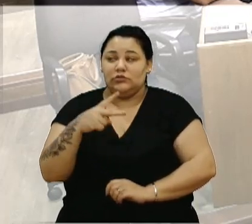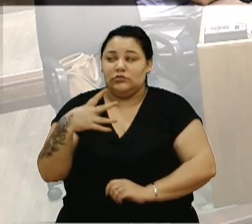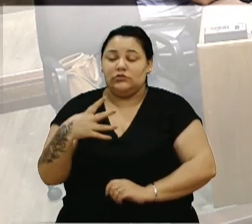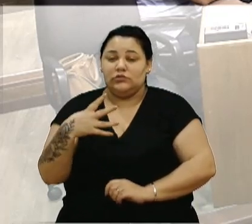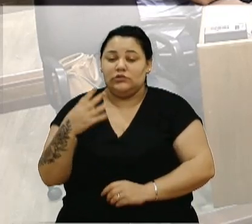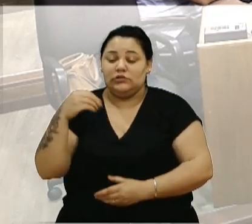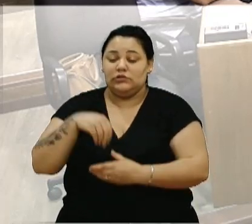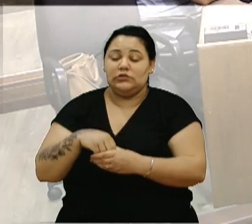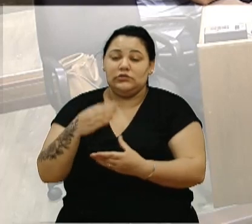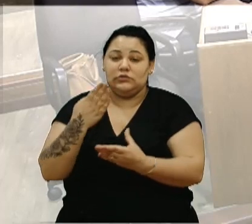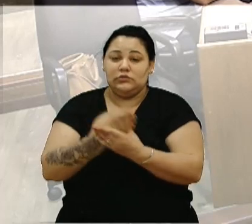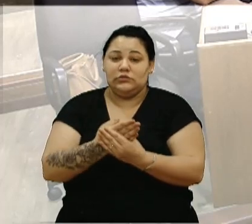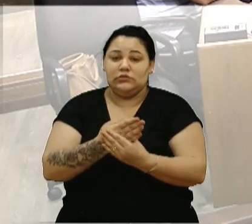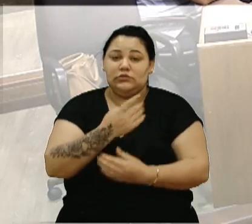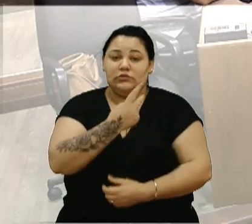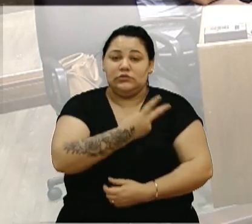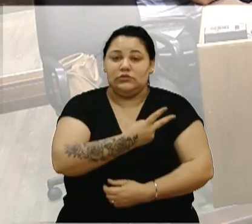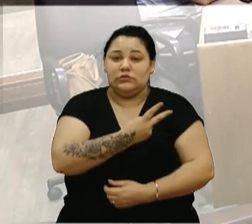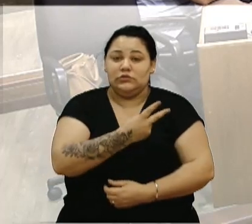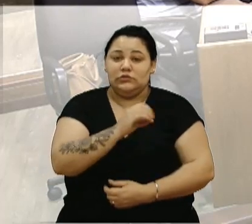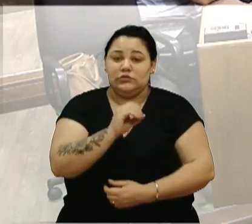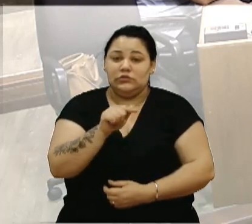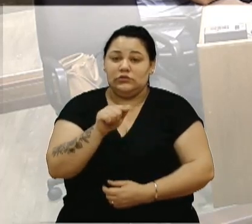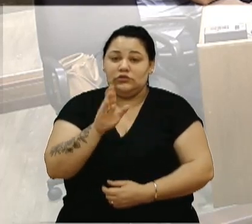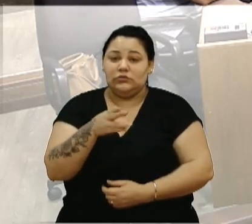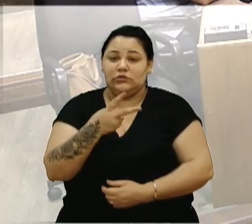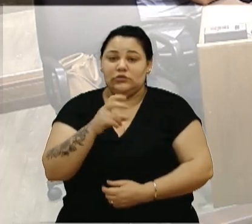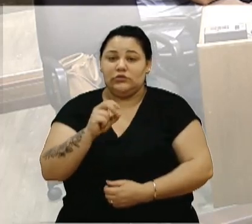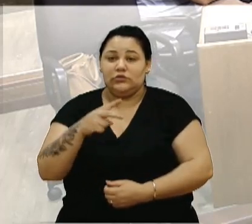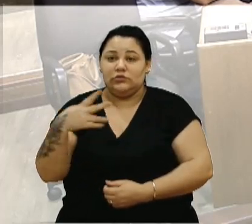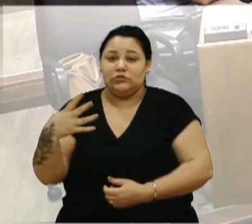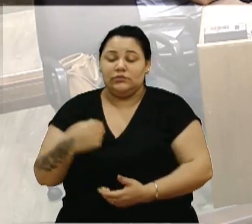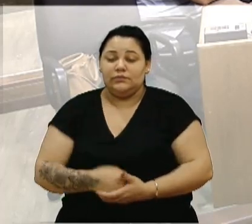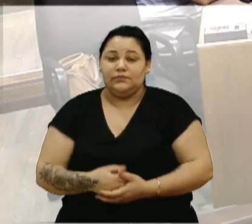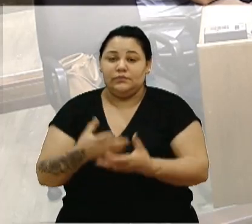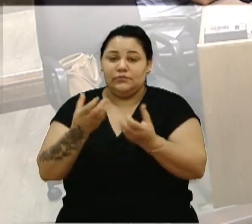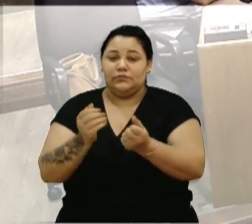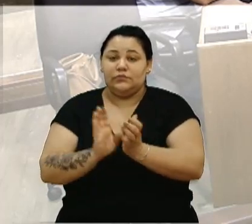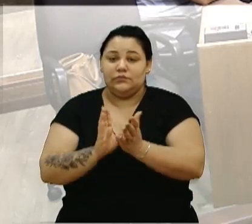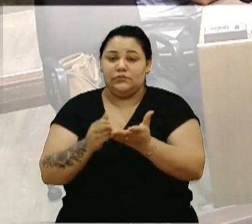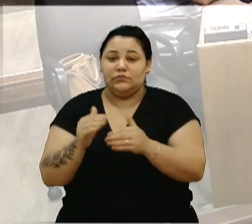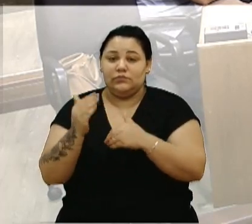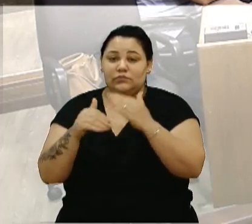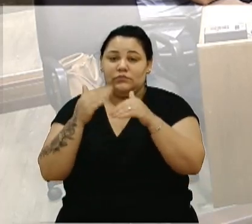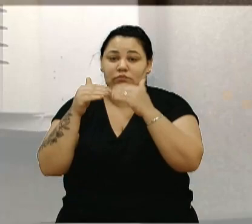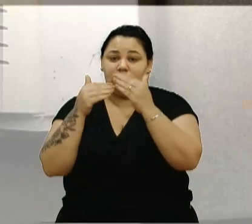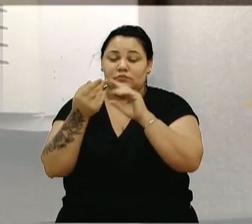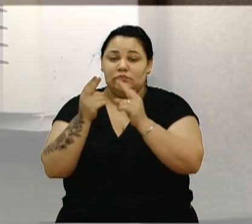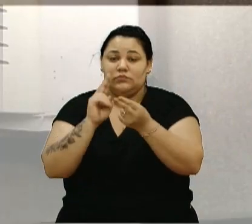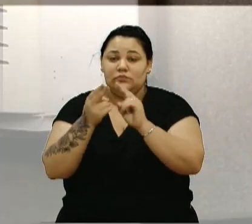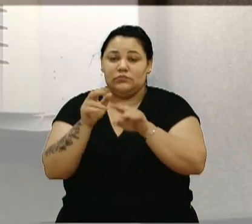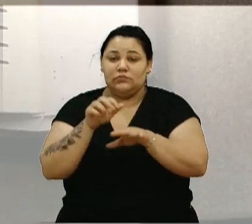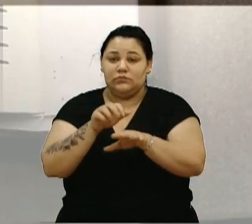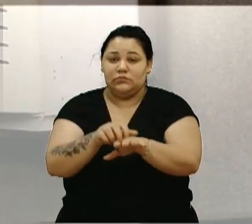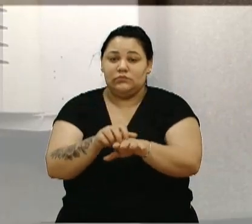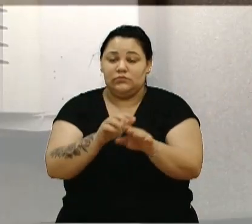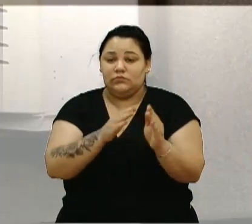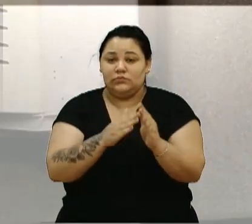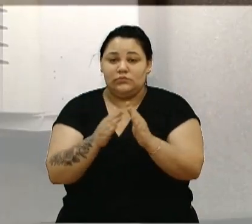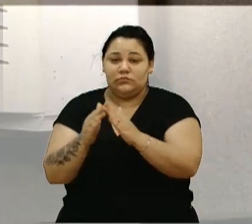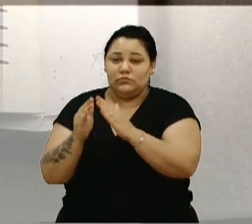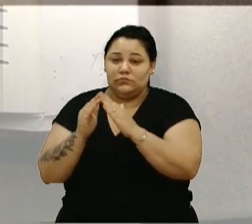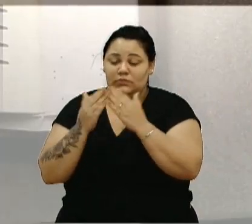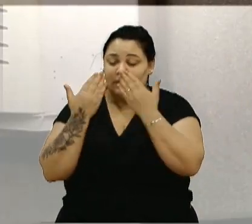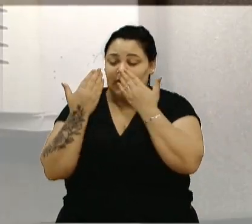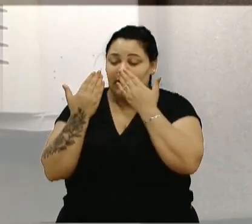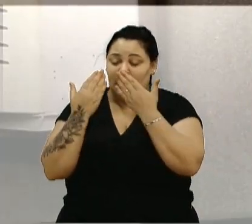162/2024, contido no processo número 207/2024. Recebe essa Comissão de Desenvolvimento Urbano, Transporte e Habitação para